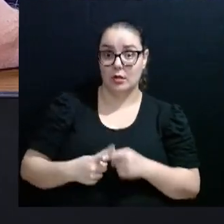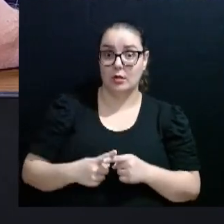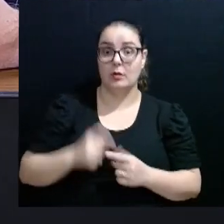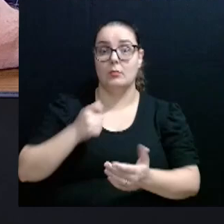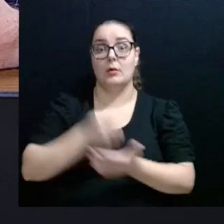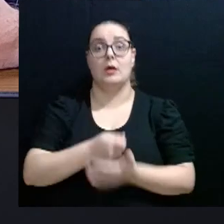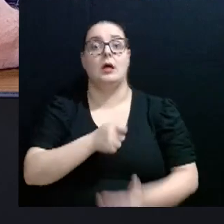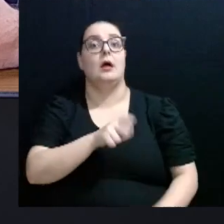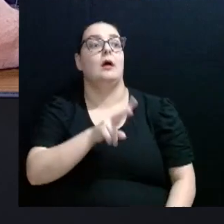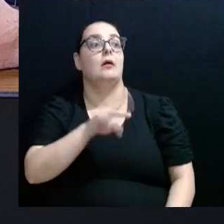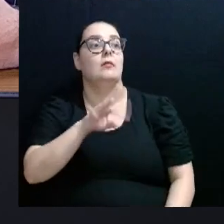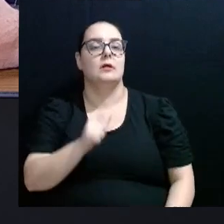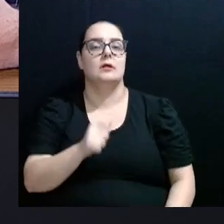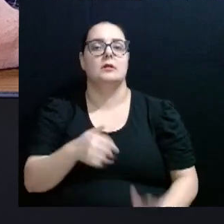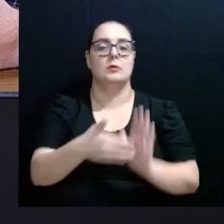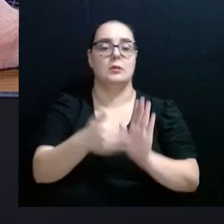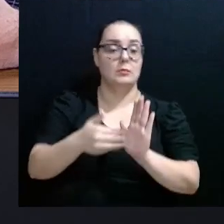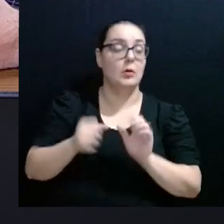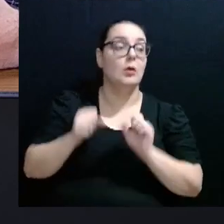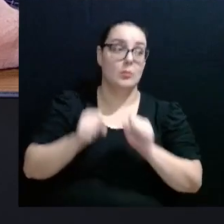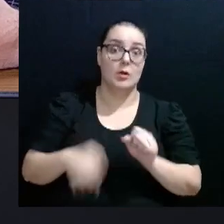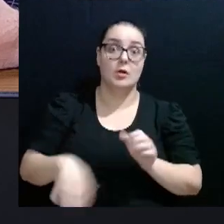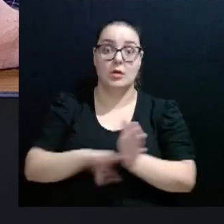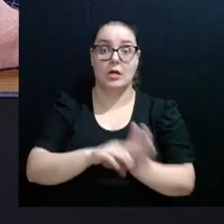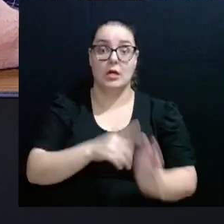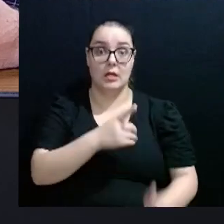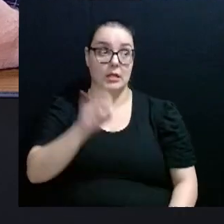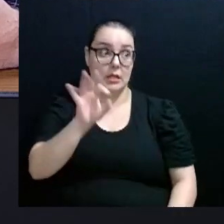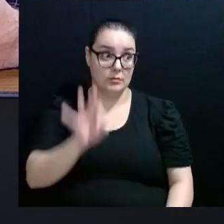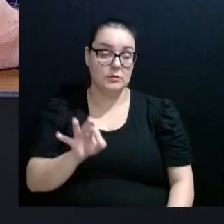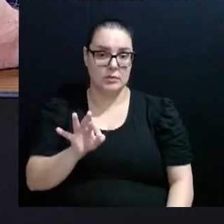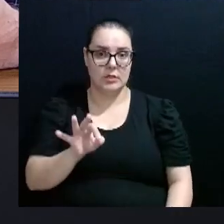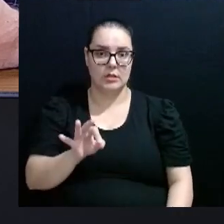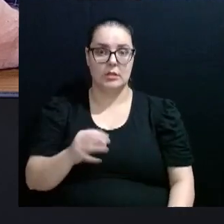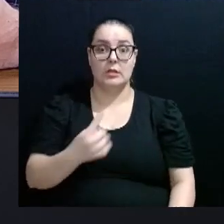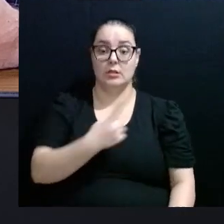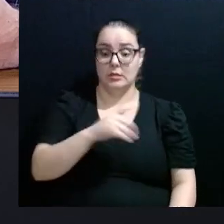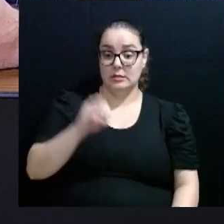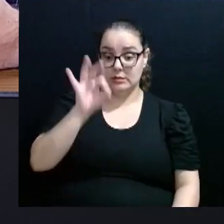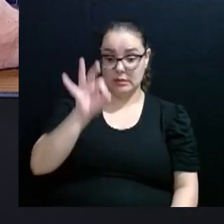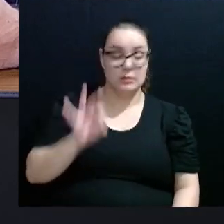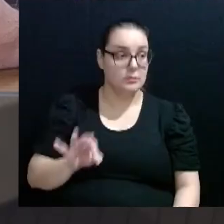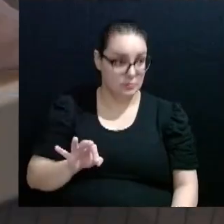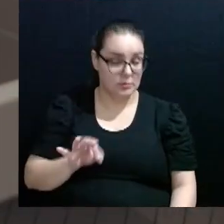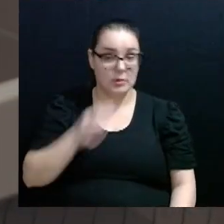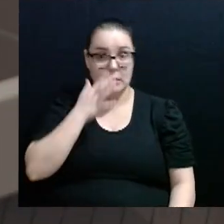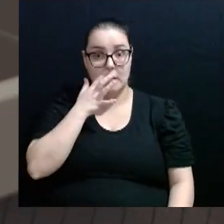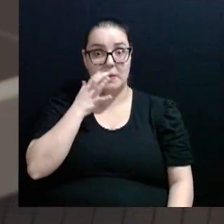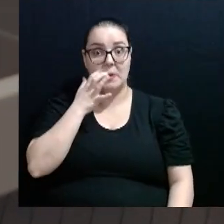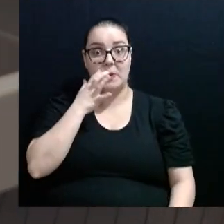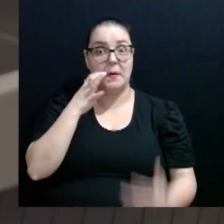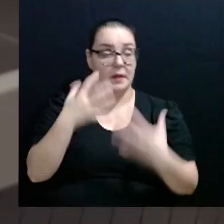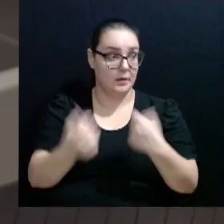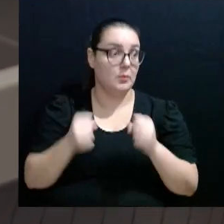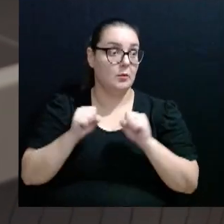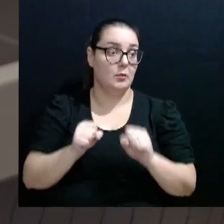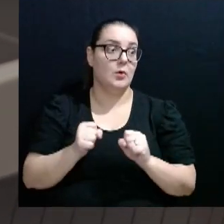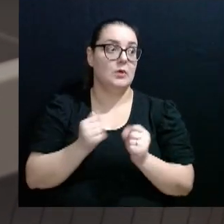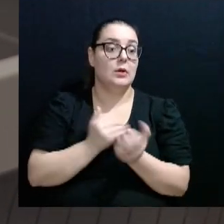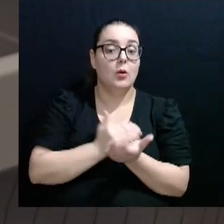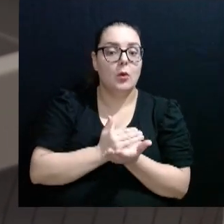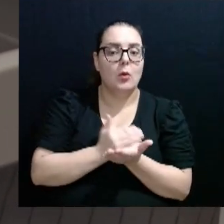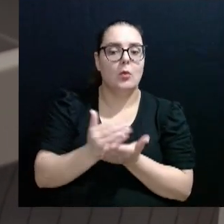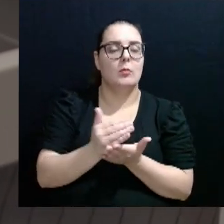gera um desconto que pode chegar até 10%. Então esse 10% que você ganha já pode ser o inicial do seu fundo